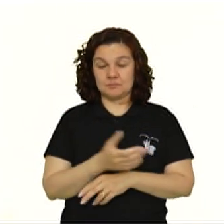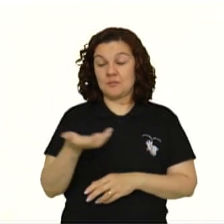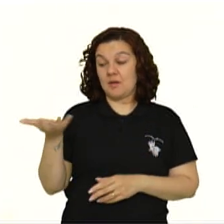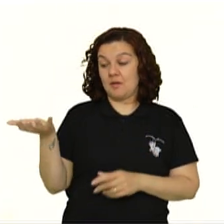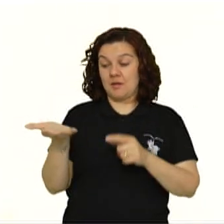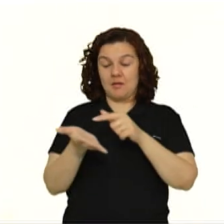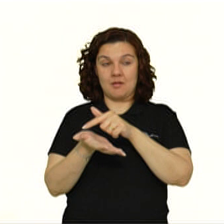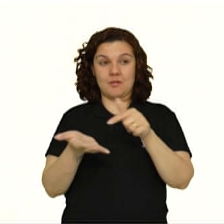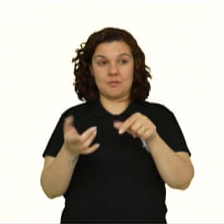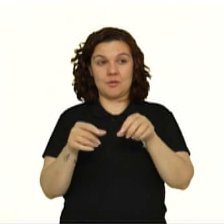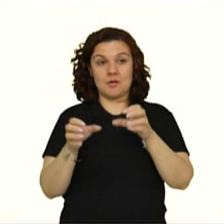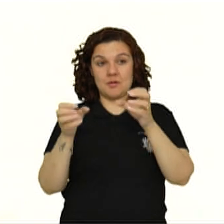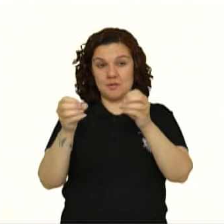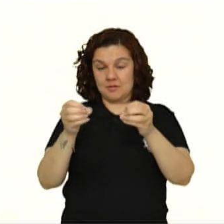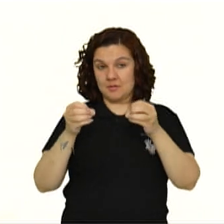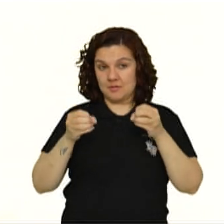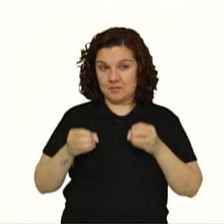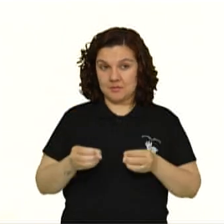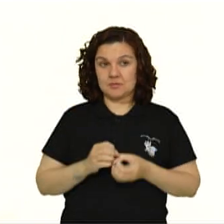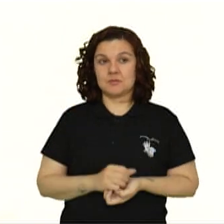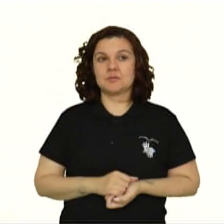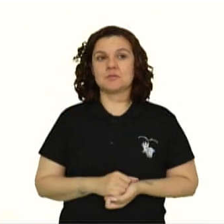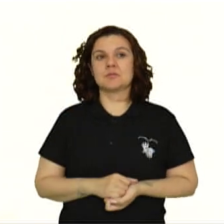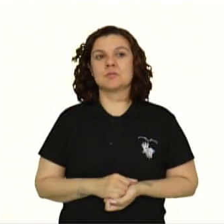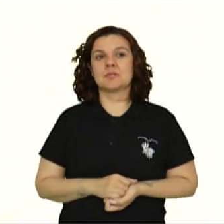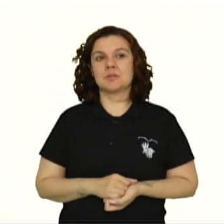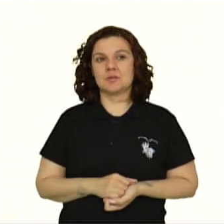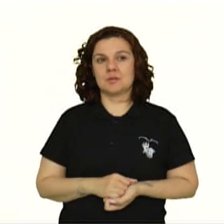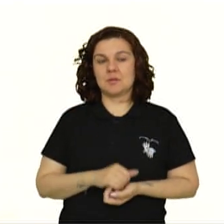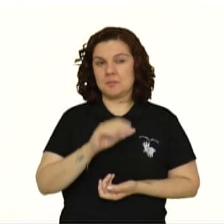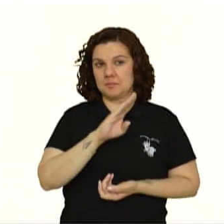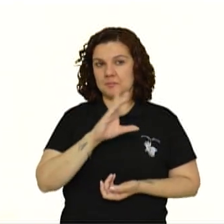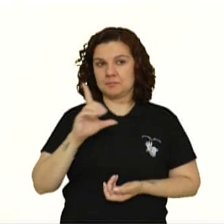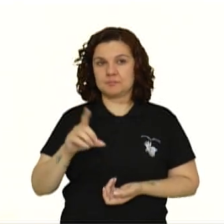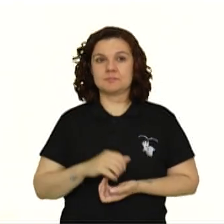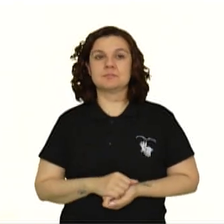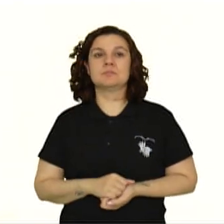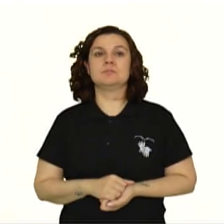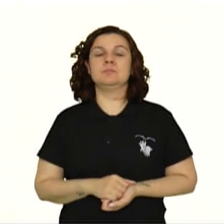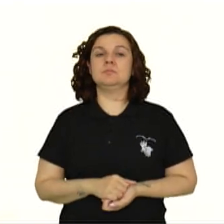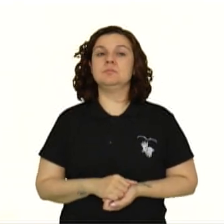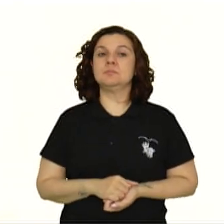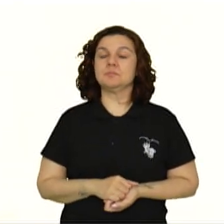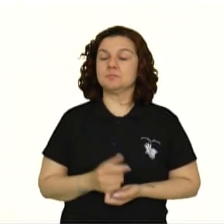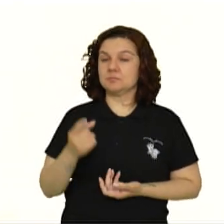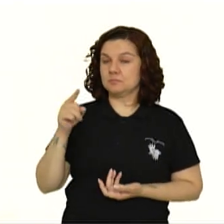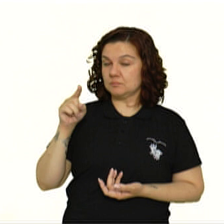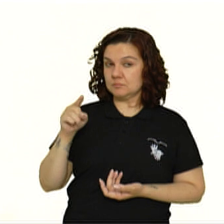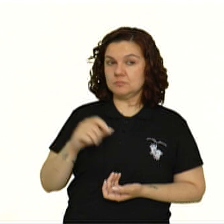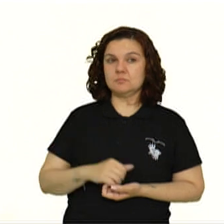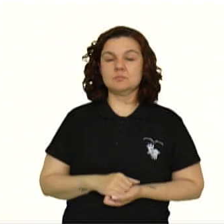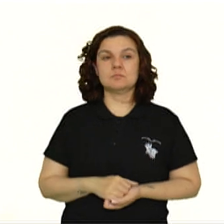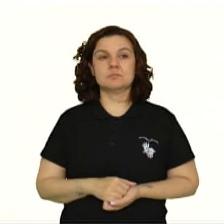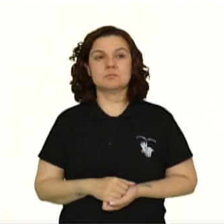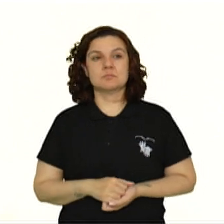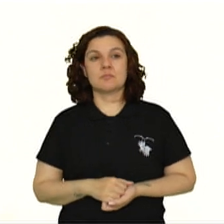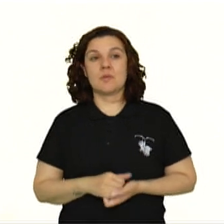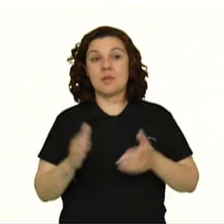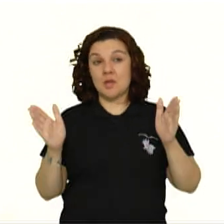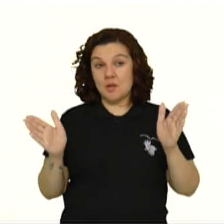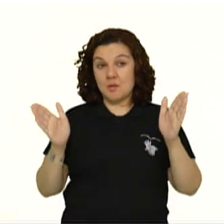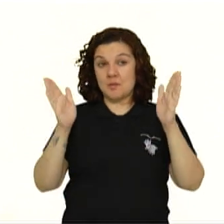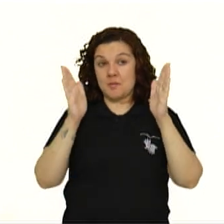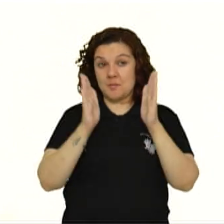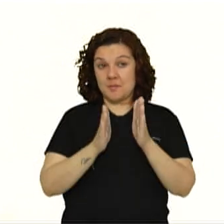da bandeja com a medida BD, que é isso que ele está pedindo lá no enunciado. A